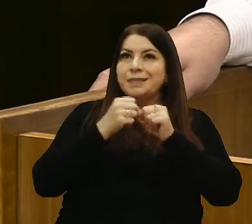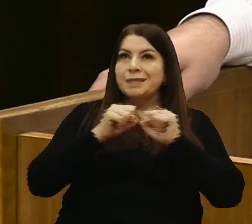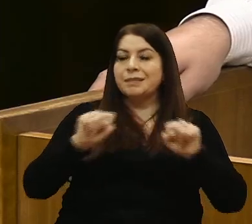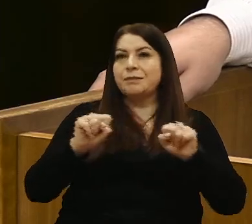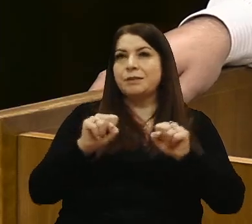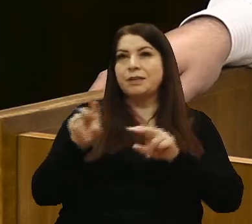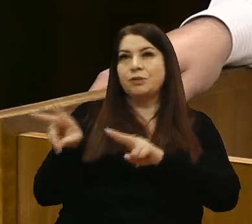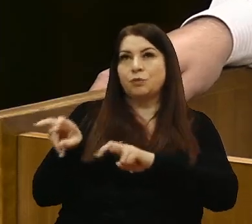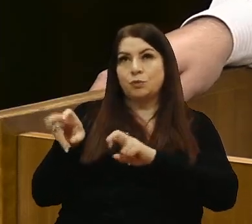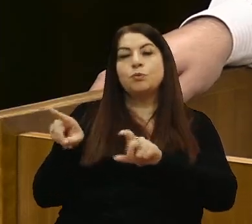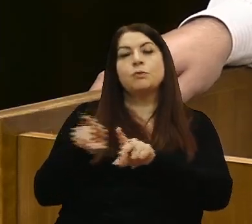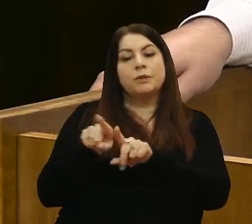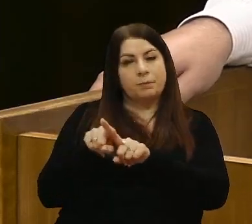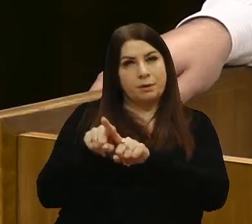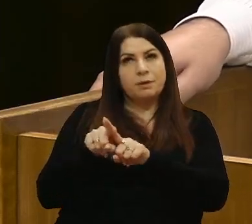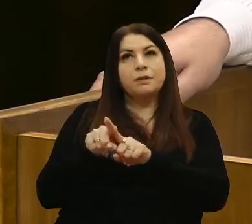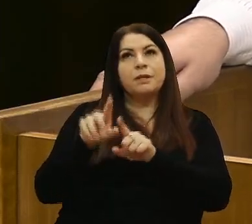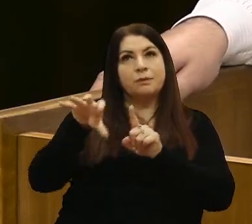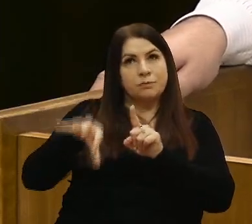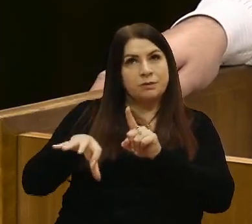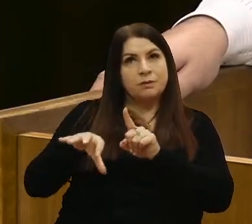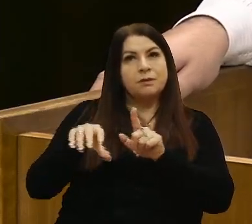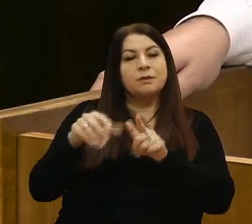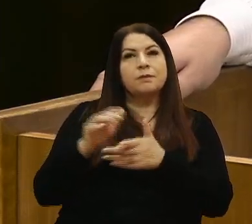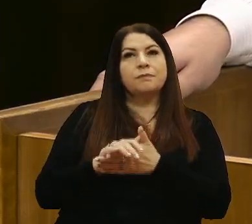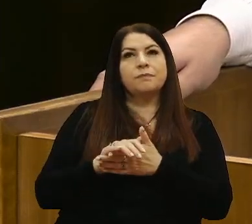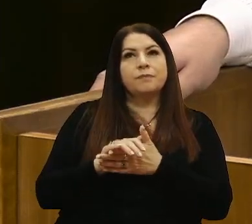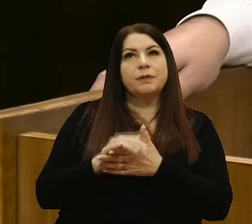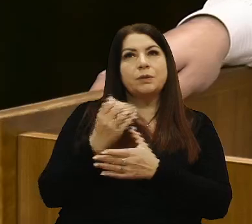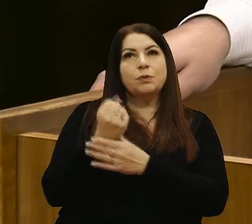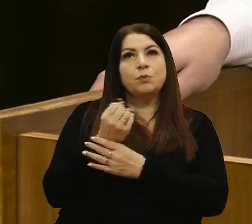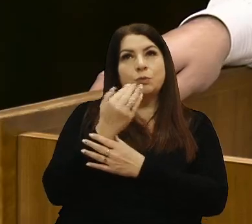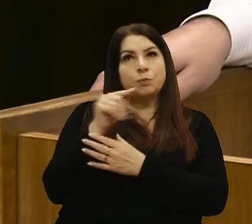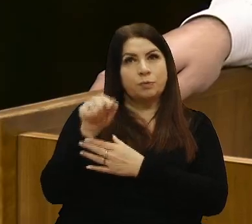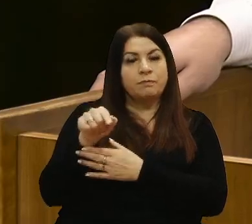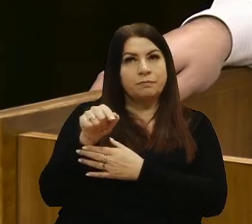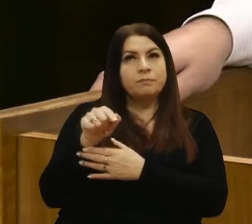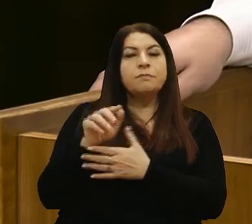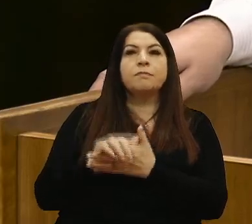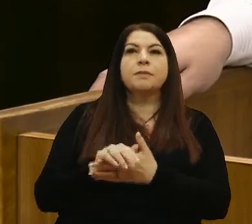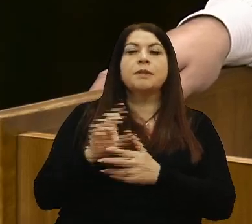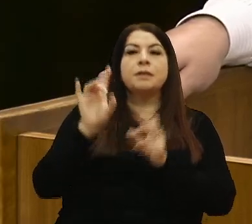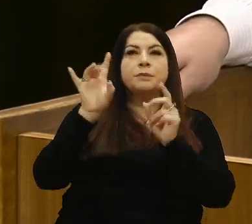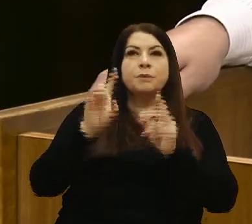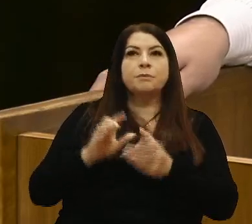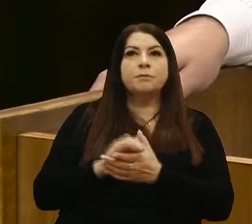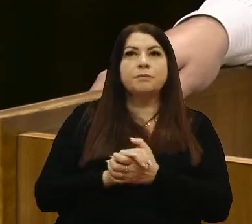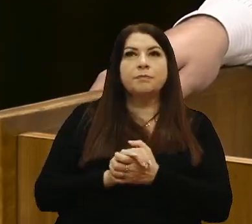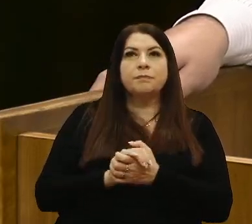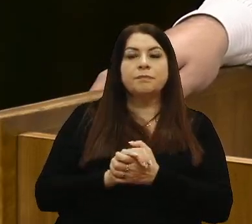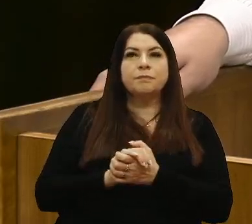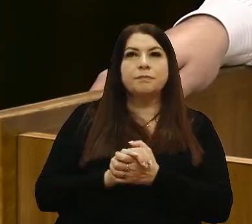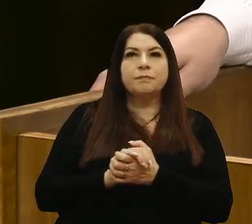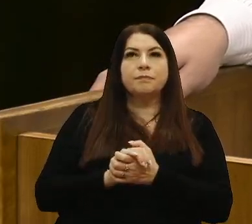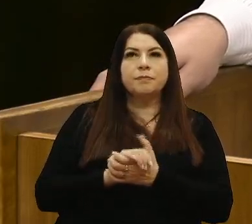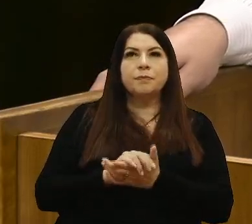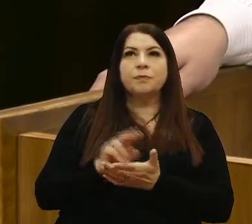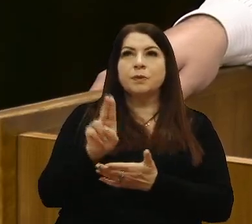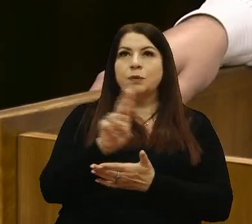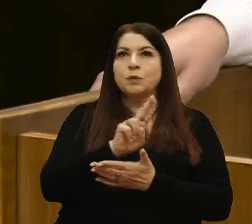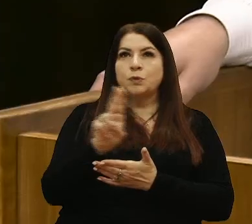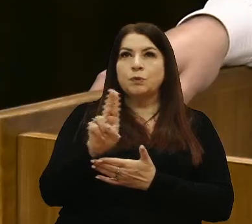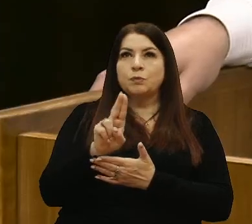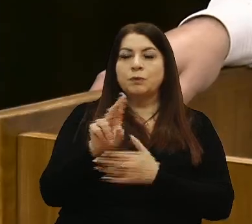de Agricultura que trabalham no setor da segurança alimentar, especialmente aqui em nome